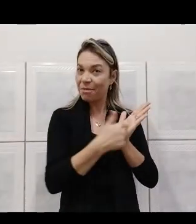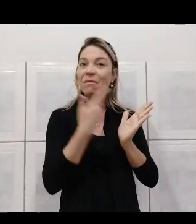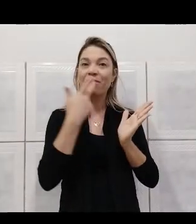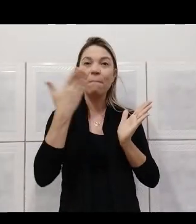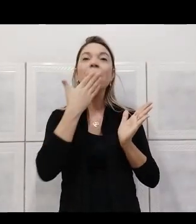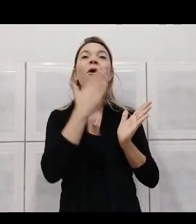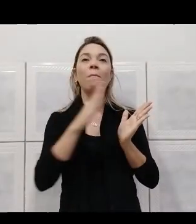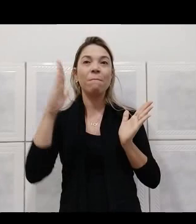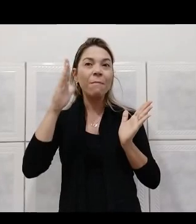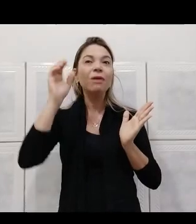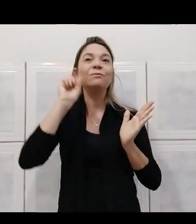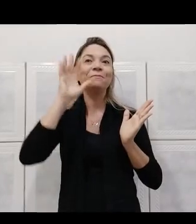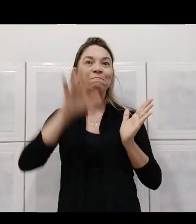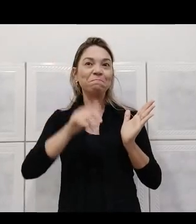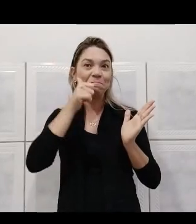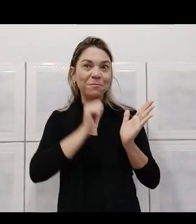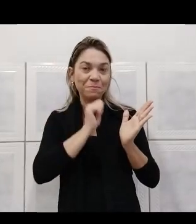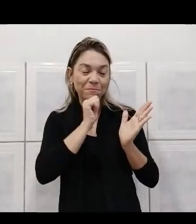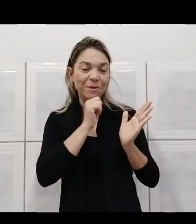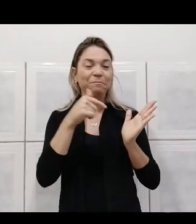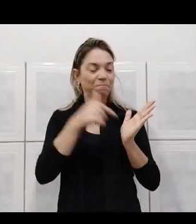Deus. Diz assim: